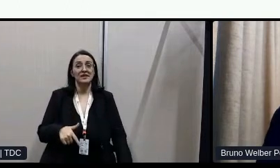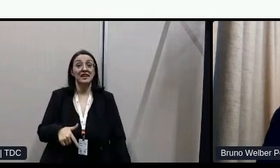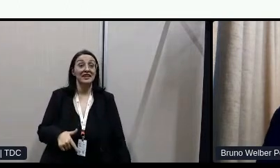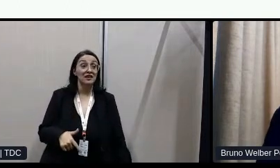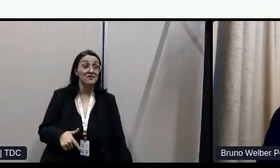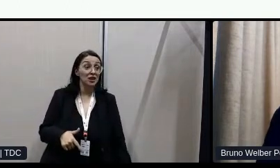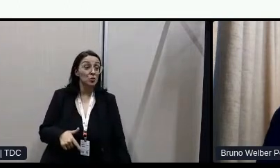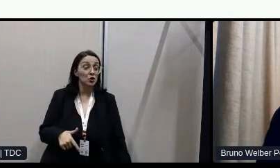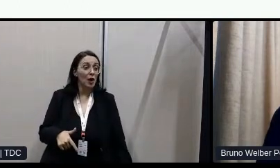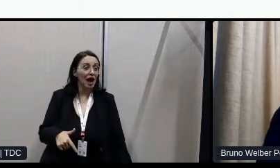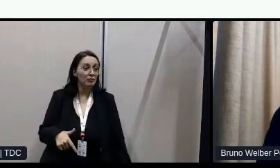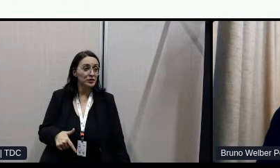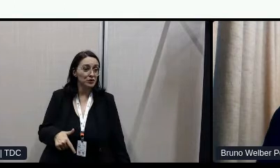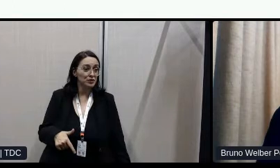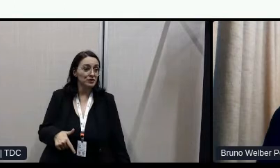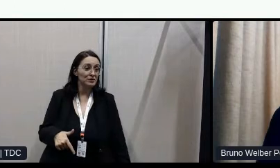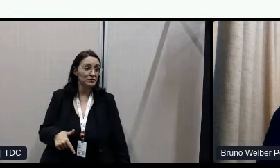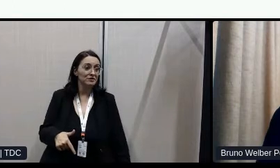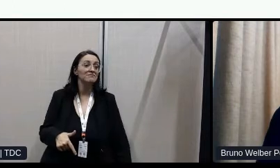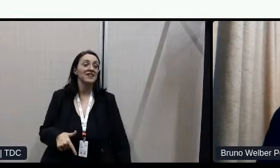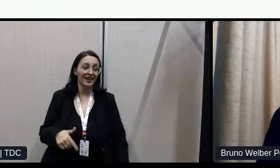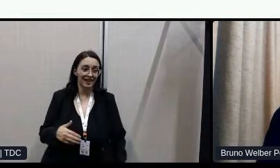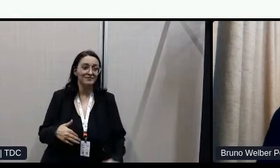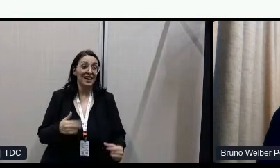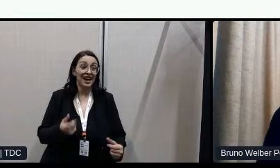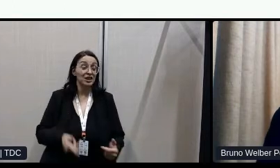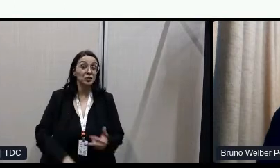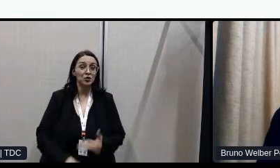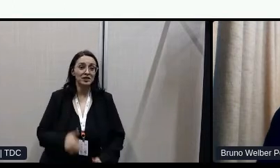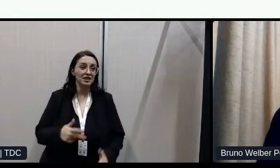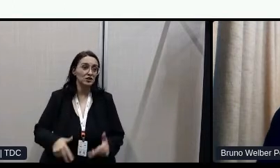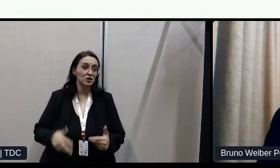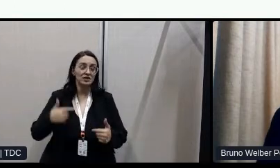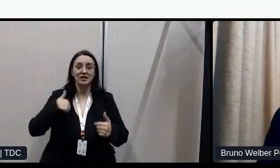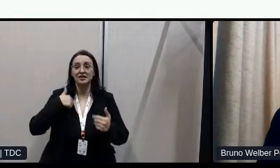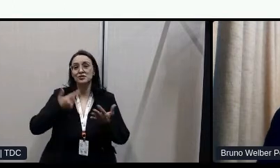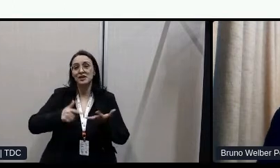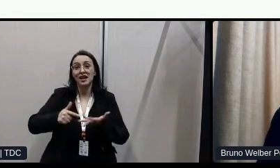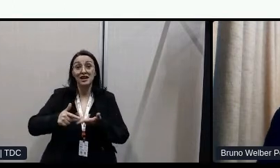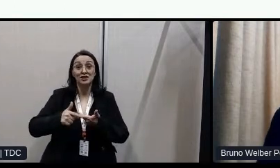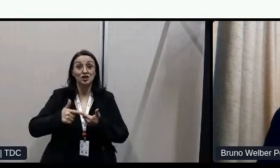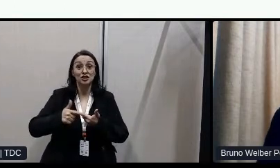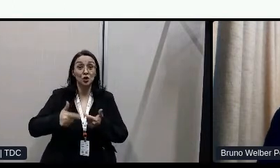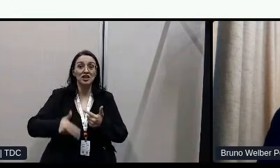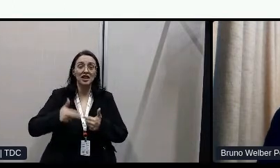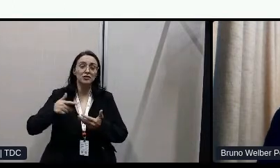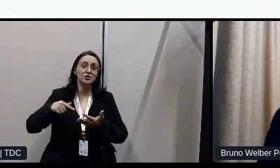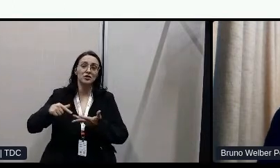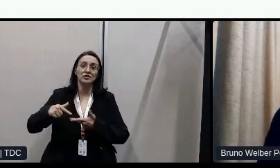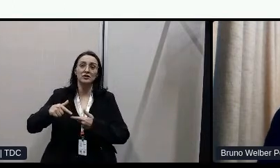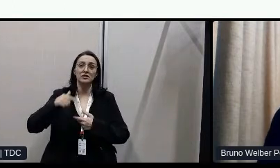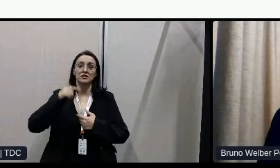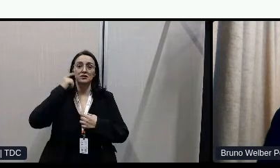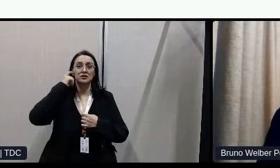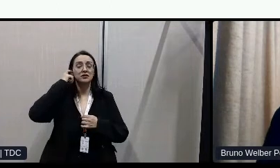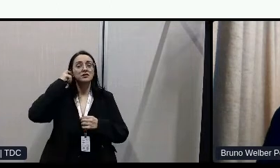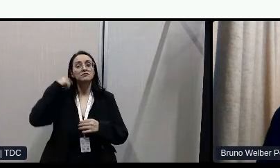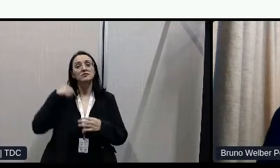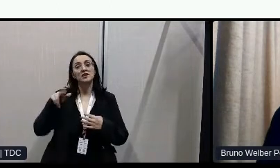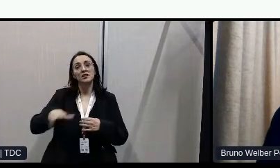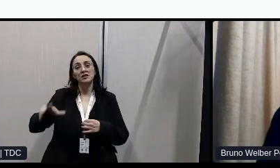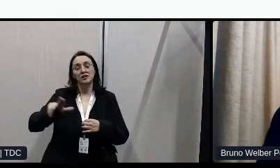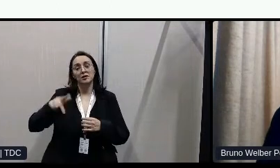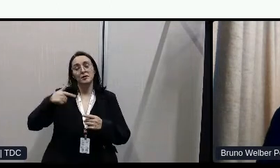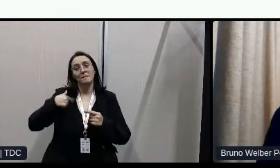considerar a capacidade de processamento, a capacidade de ferramenta, de hardware mesmo dessas ferramentas que eles estão utilizando,